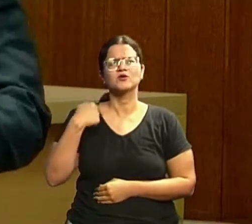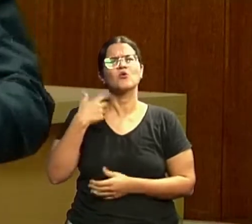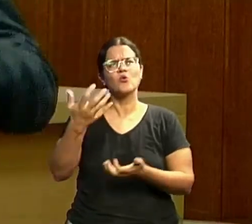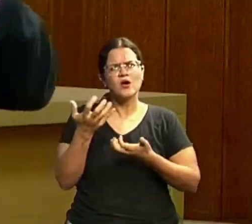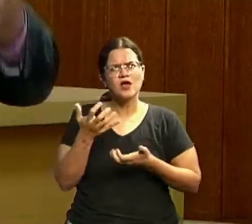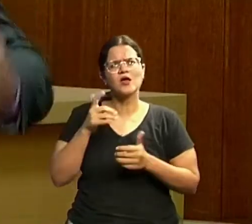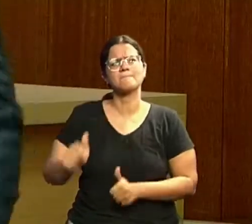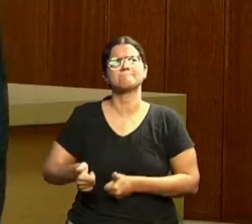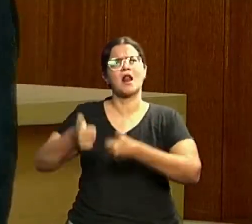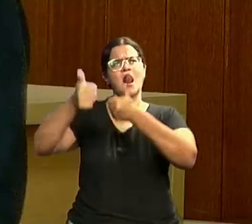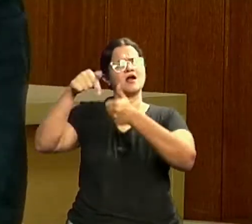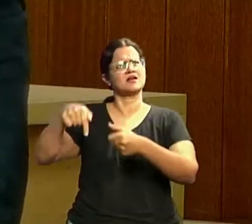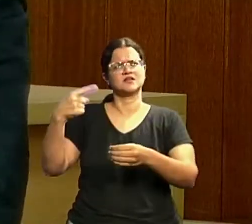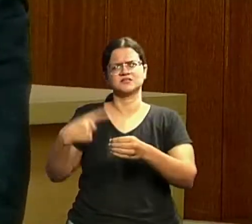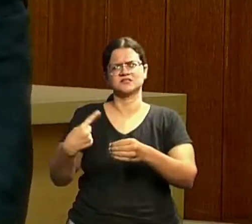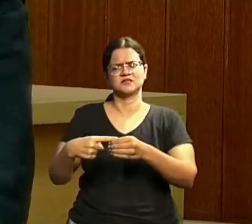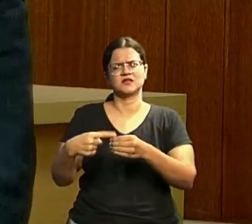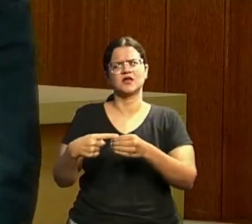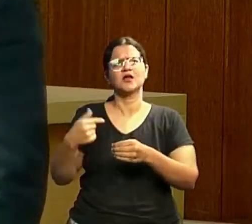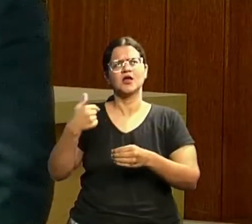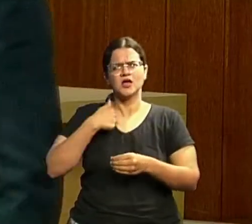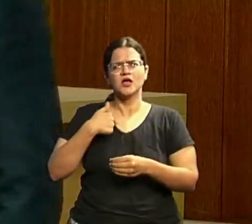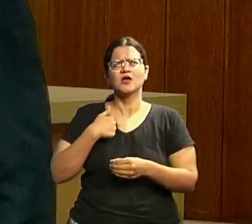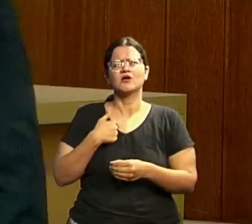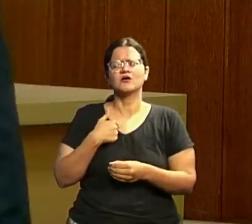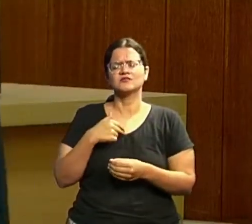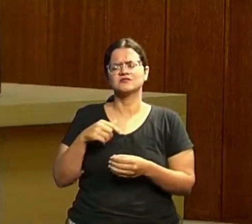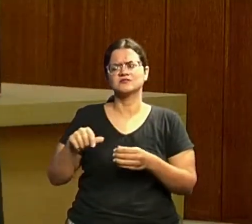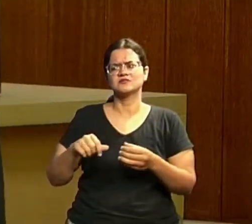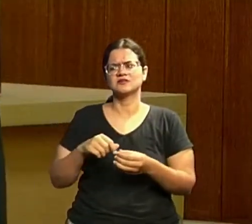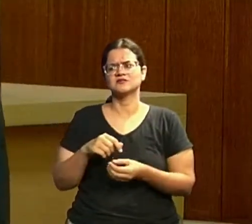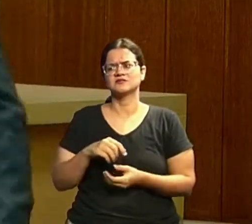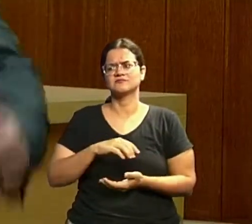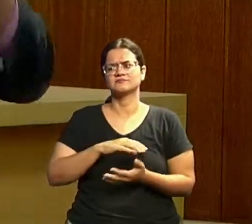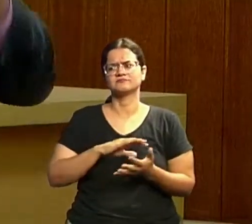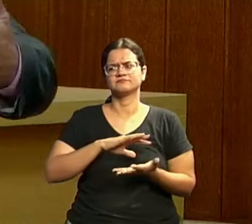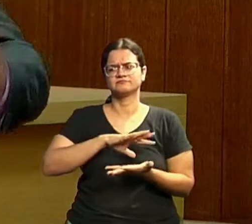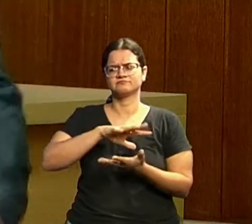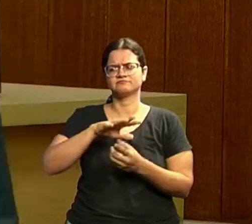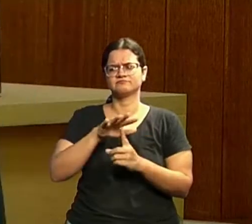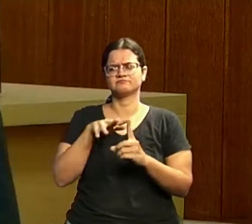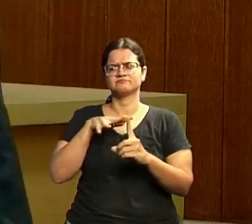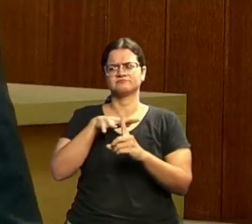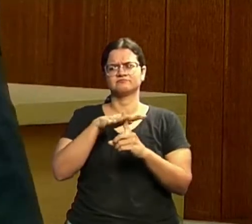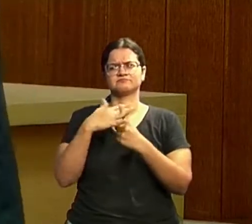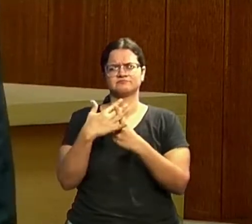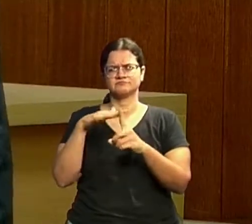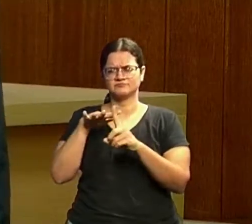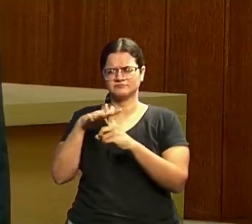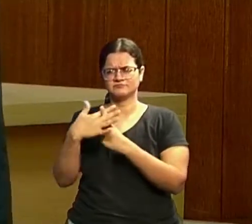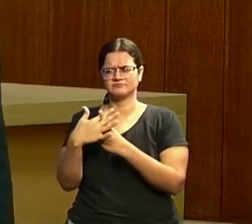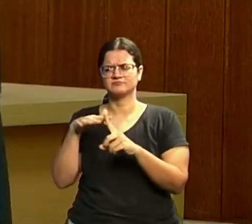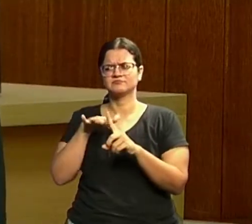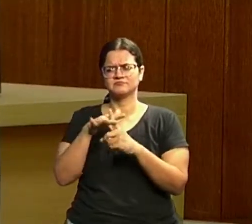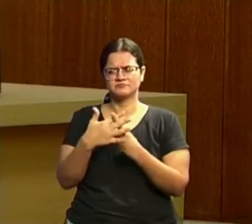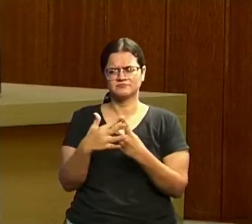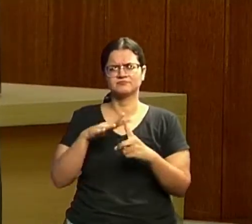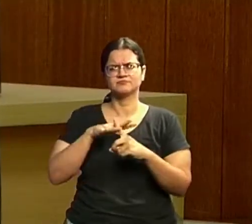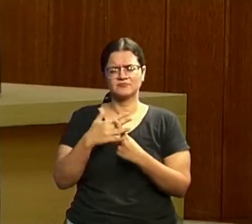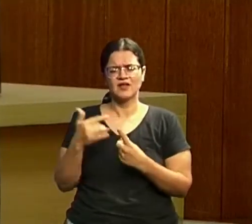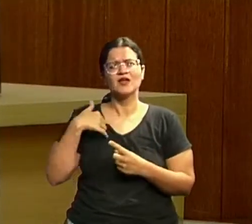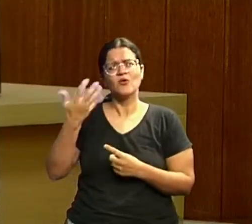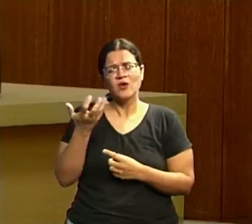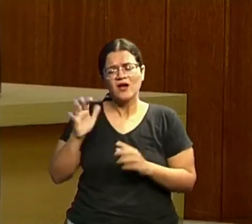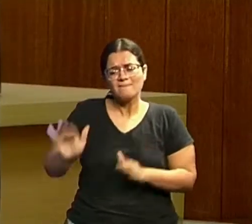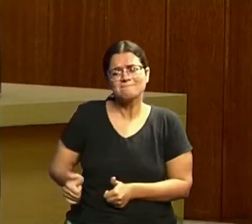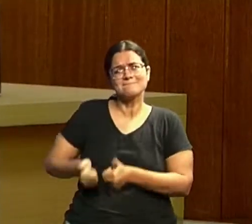que quero que melhore a cidade, eu sou um socialista cristão, portanto eu quero melhorar a cidade, quero melhorar